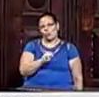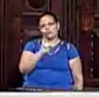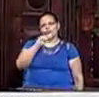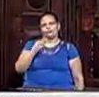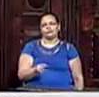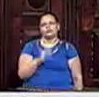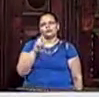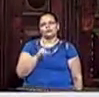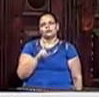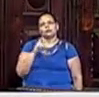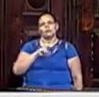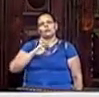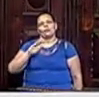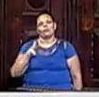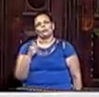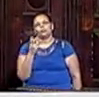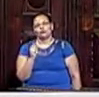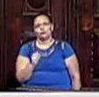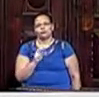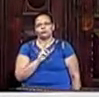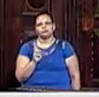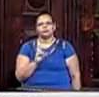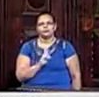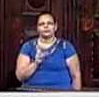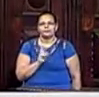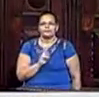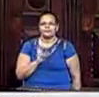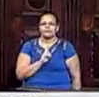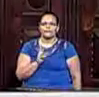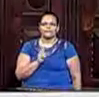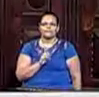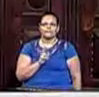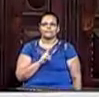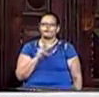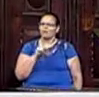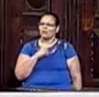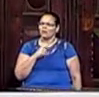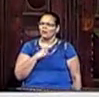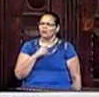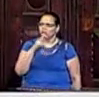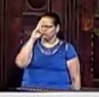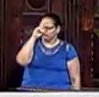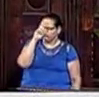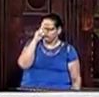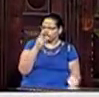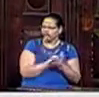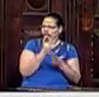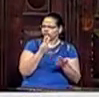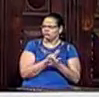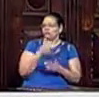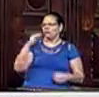8,5 bilhões de reais. Há um erro nessa matemática.